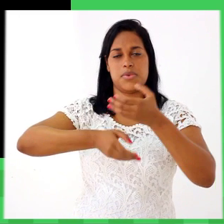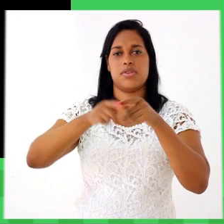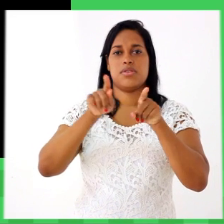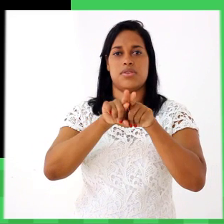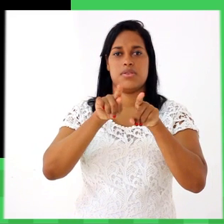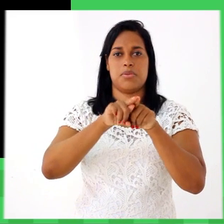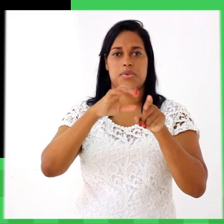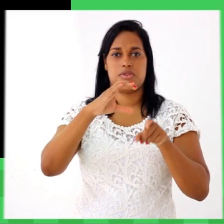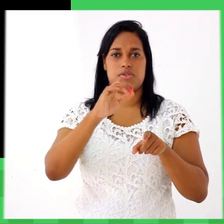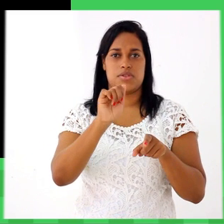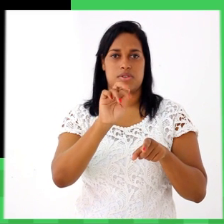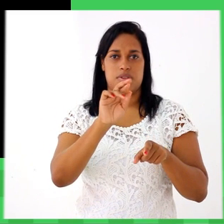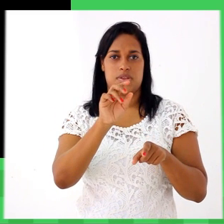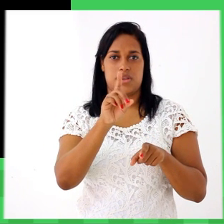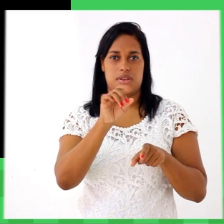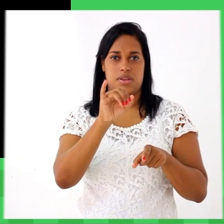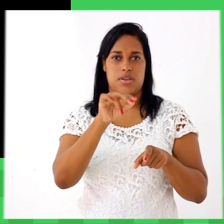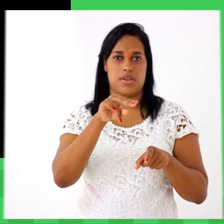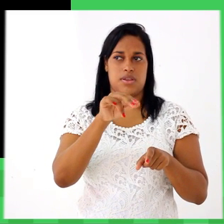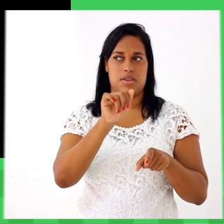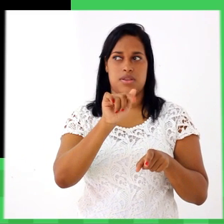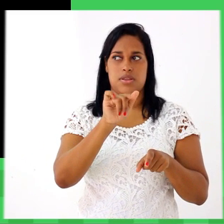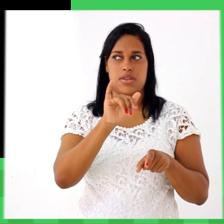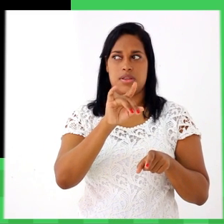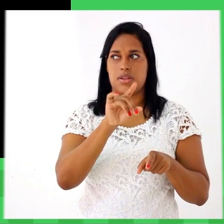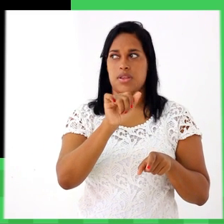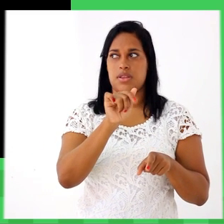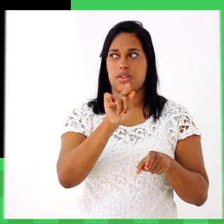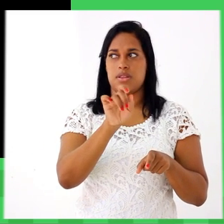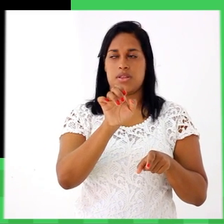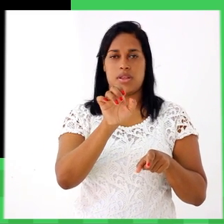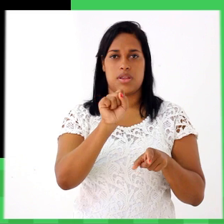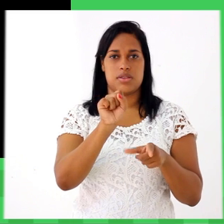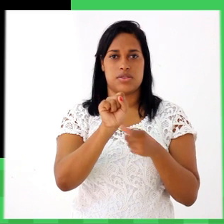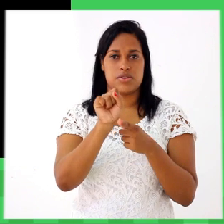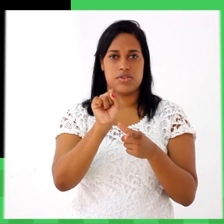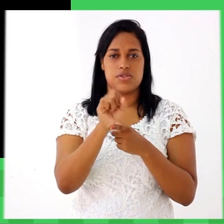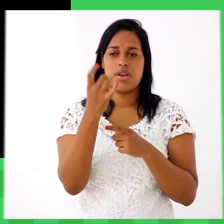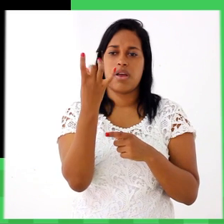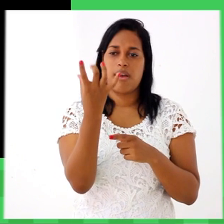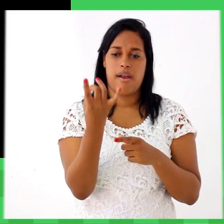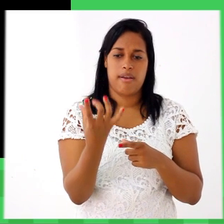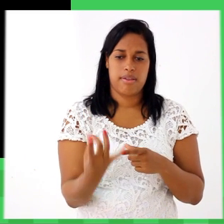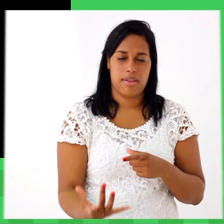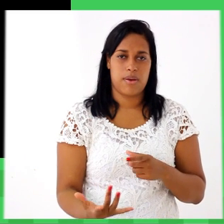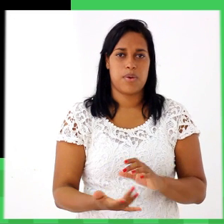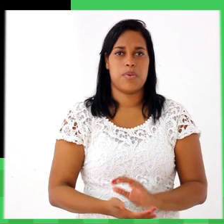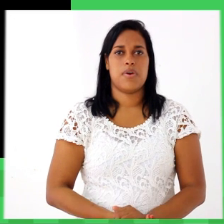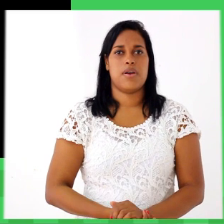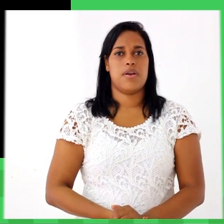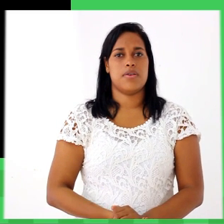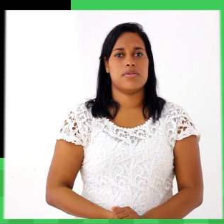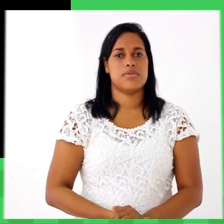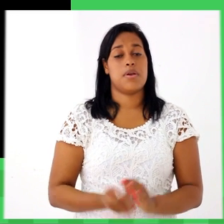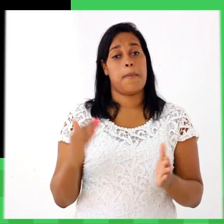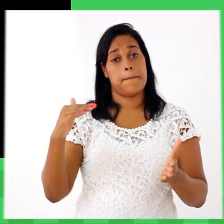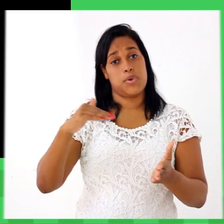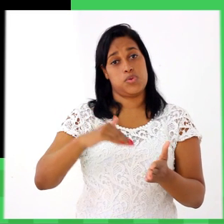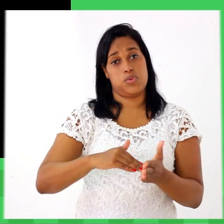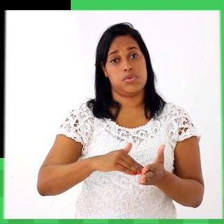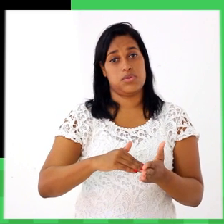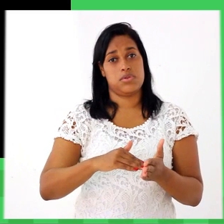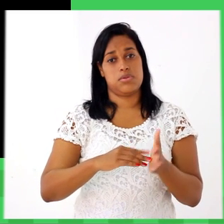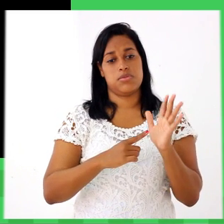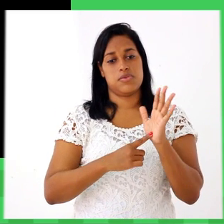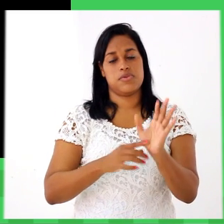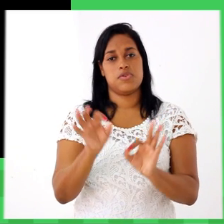entre essas relações. Depois, você define quais são os atributos de cada entidade. E, por último, você